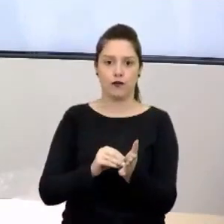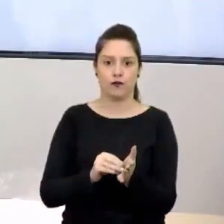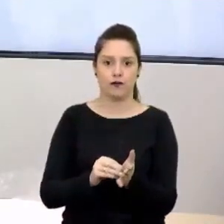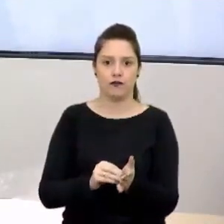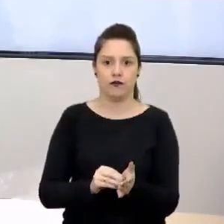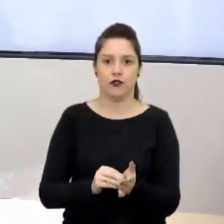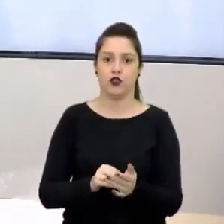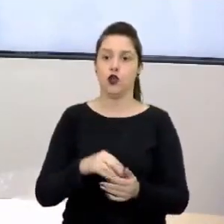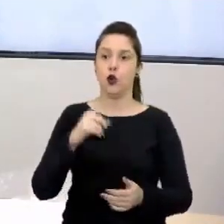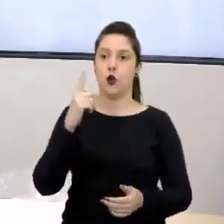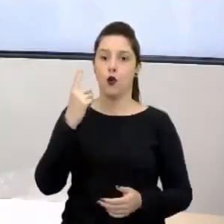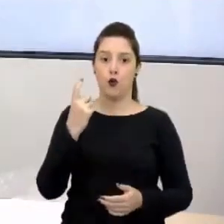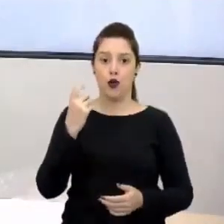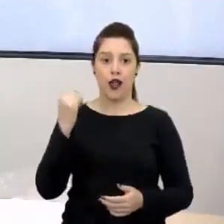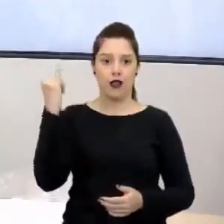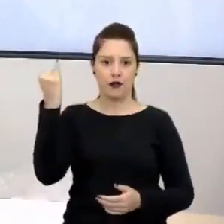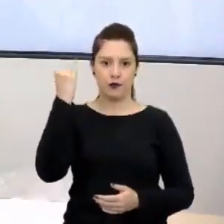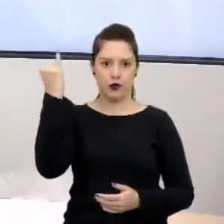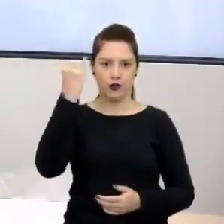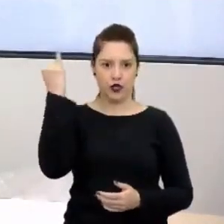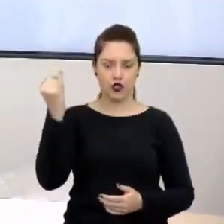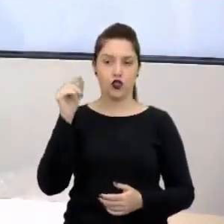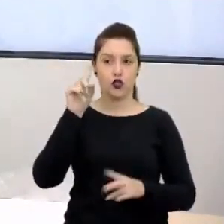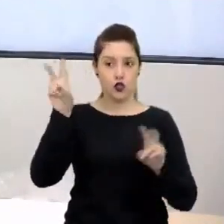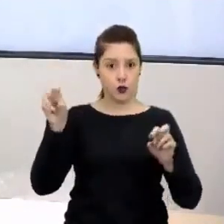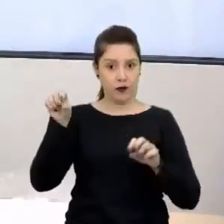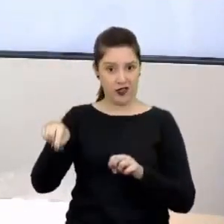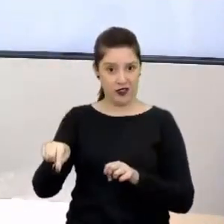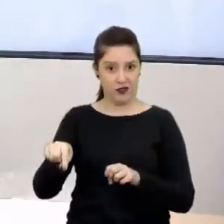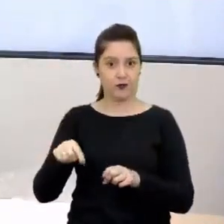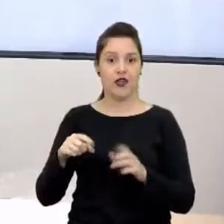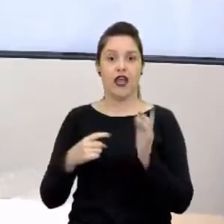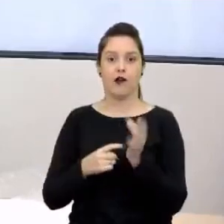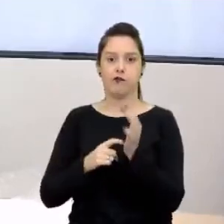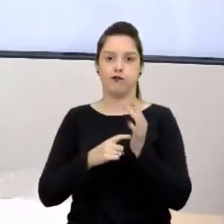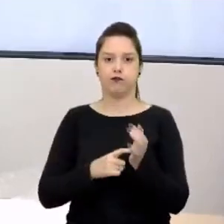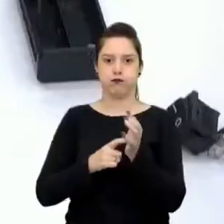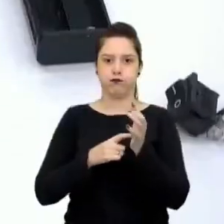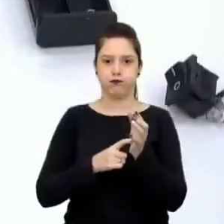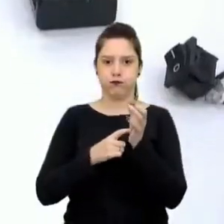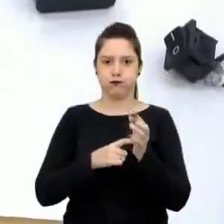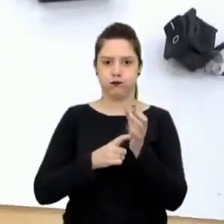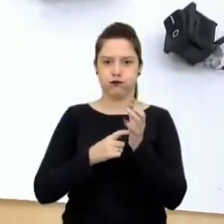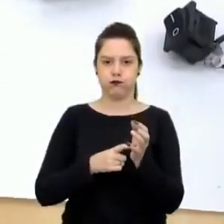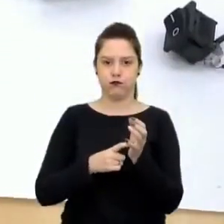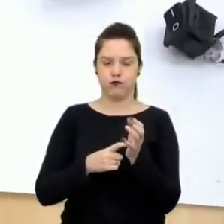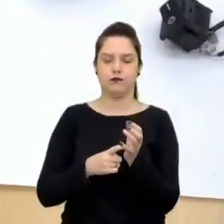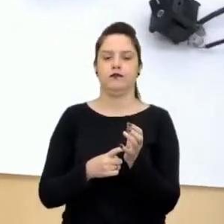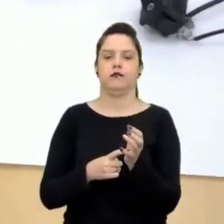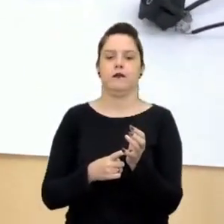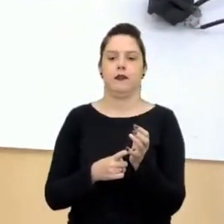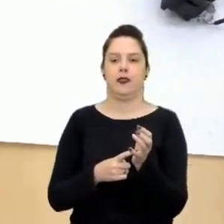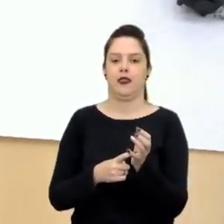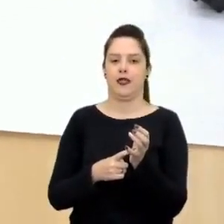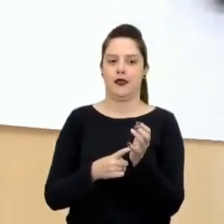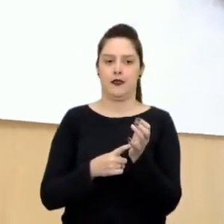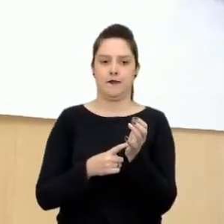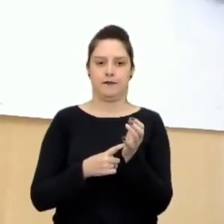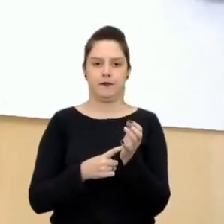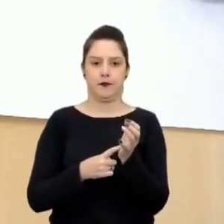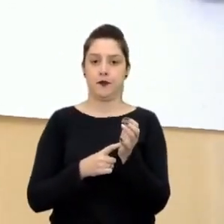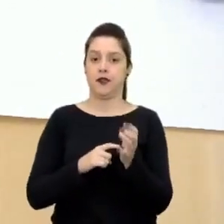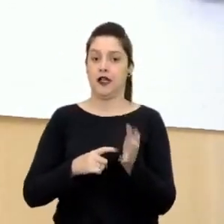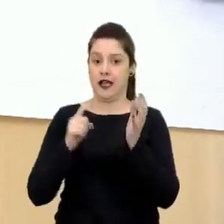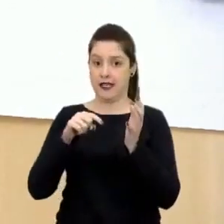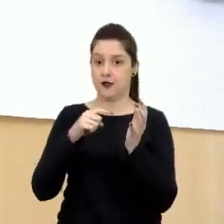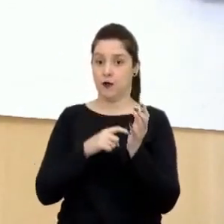coisa importante sobre isso. Esse motor aqui, né, aí... Esse